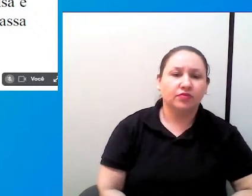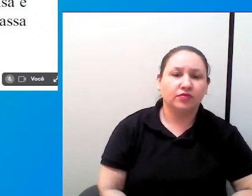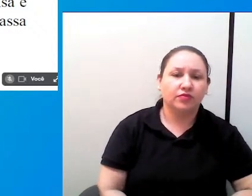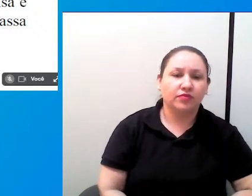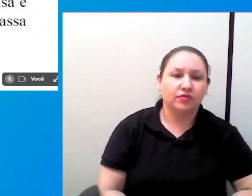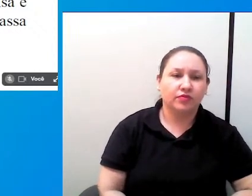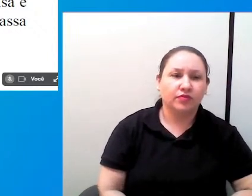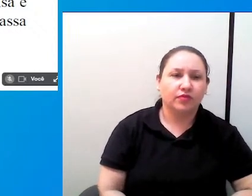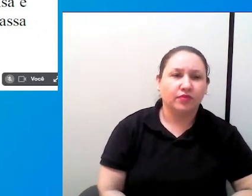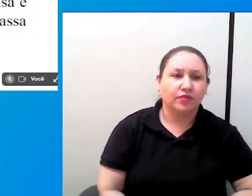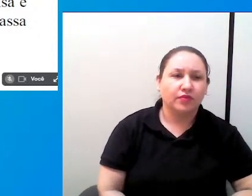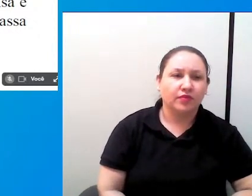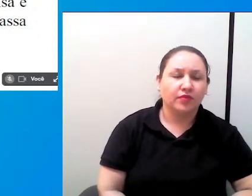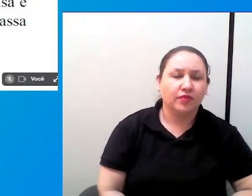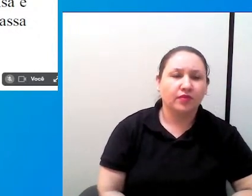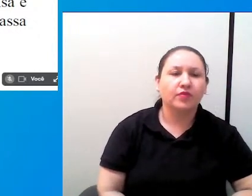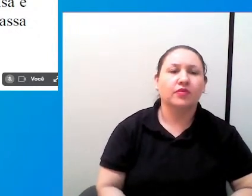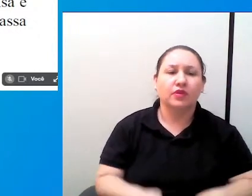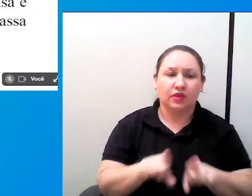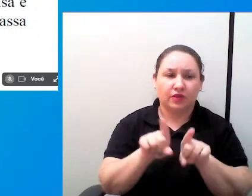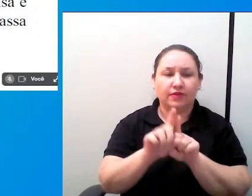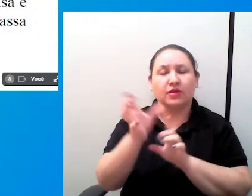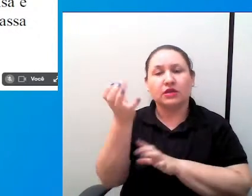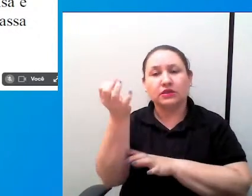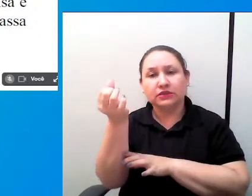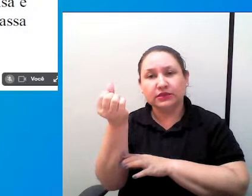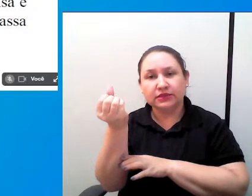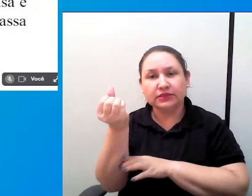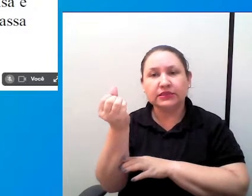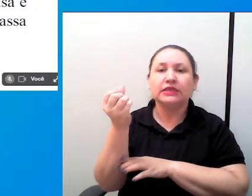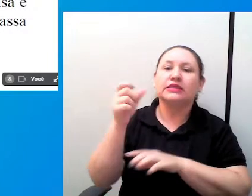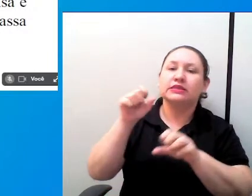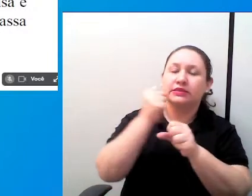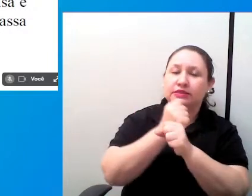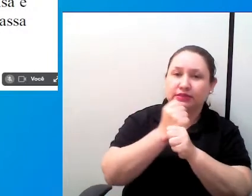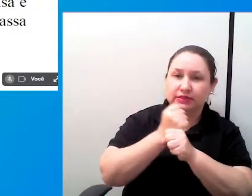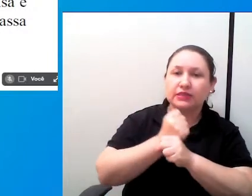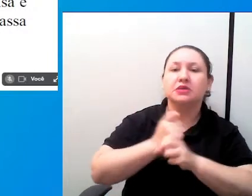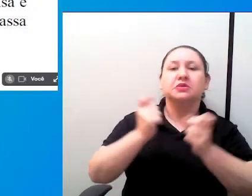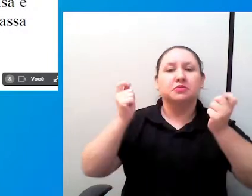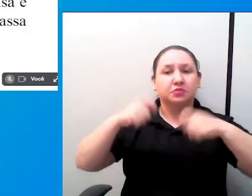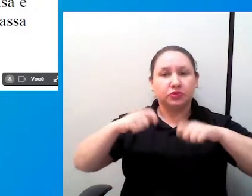no mínimo, e em 6 anos, no máximo, não poder concluir o curso.